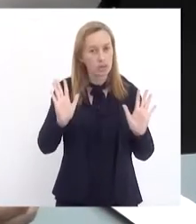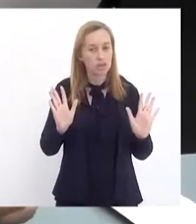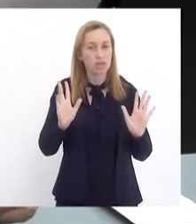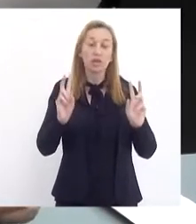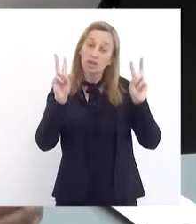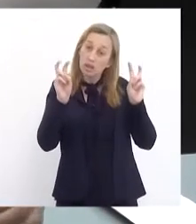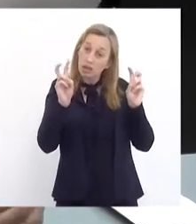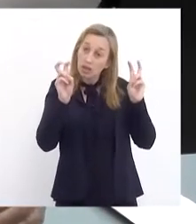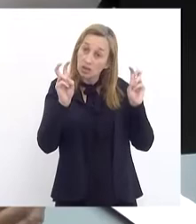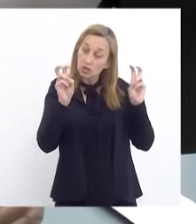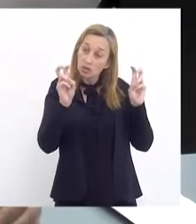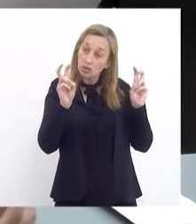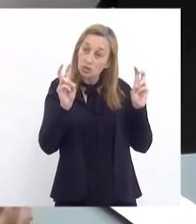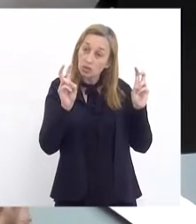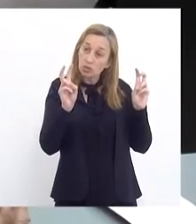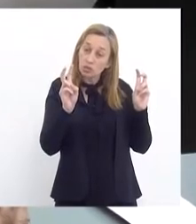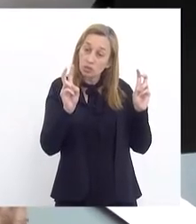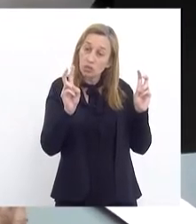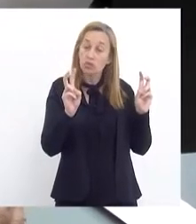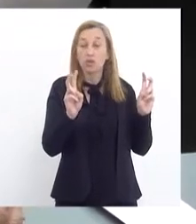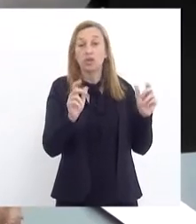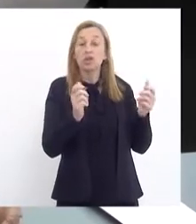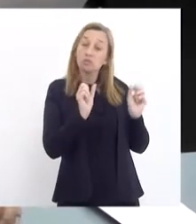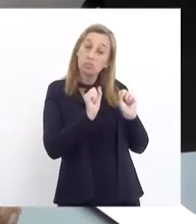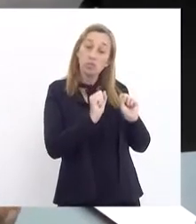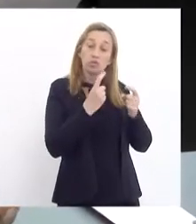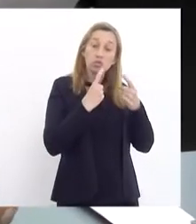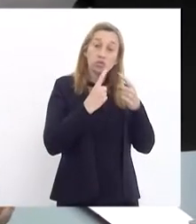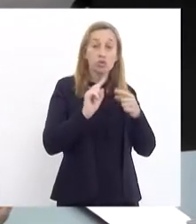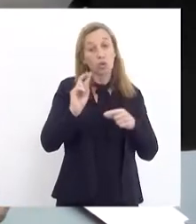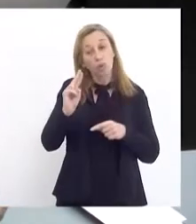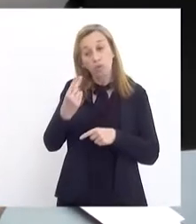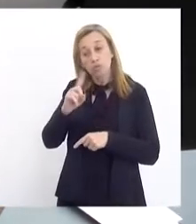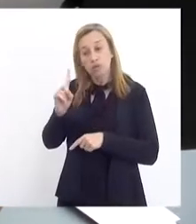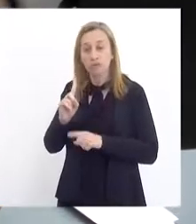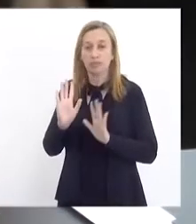são insuperáveis. Nós vamos fazer uma